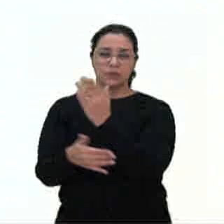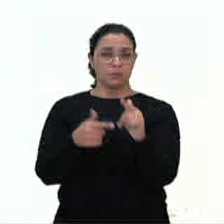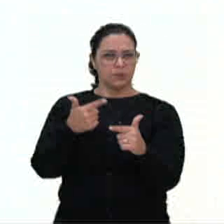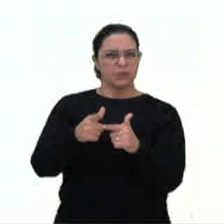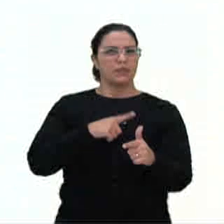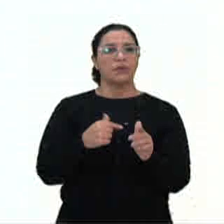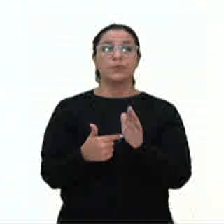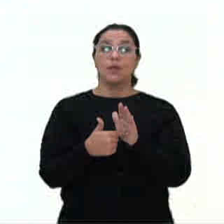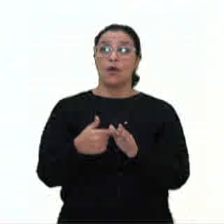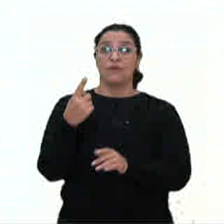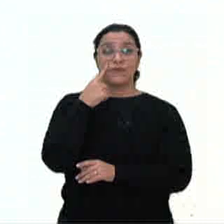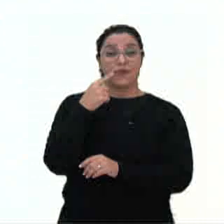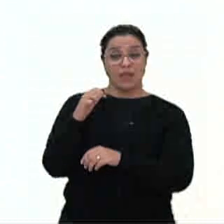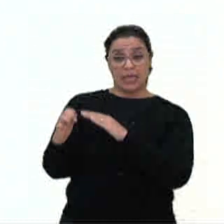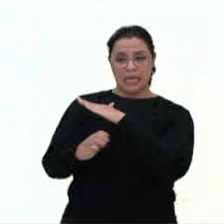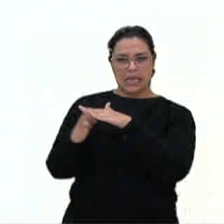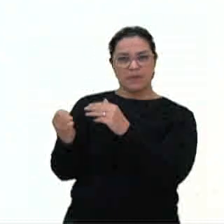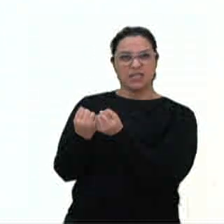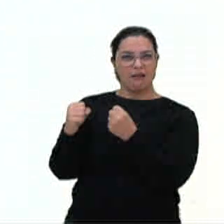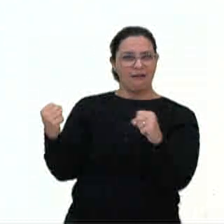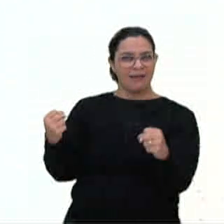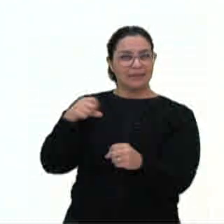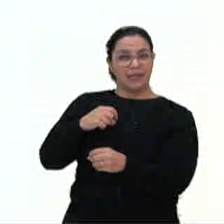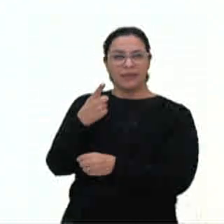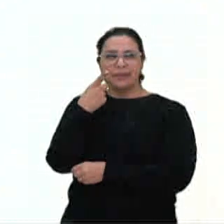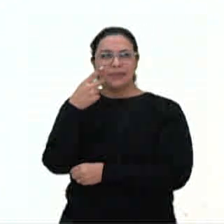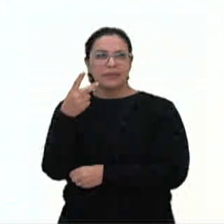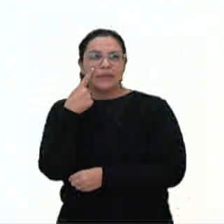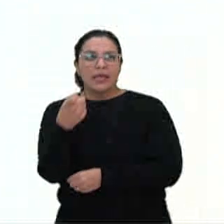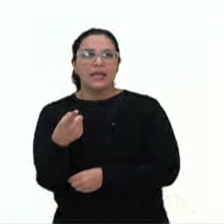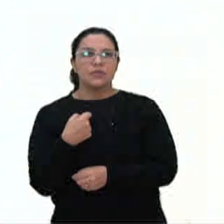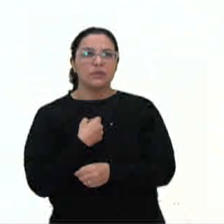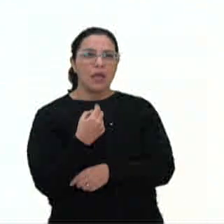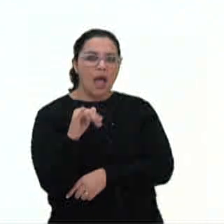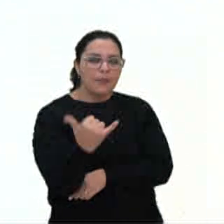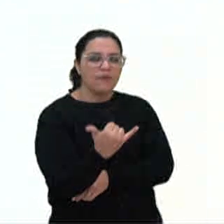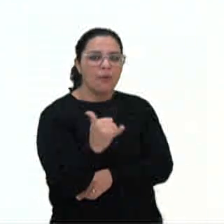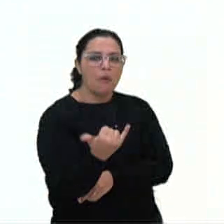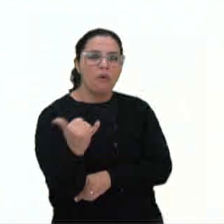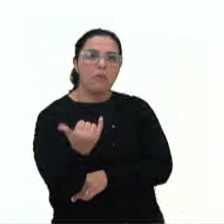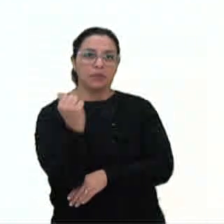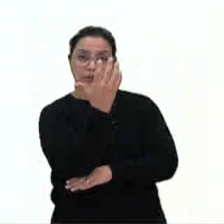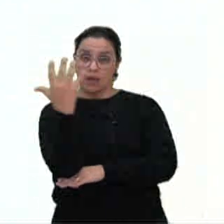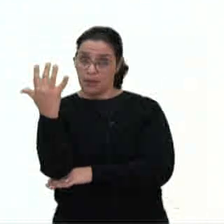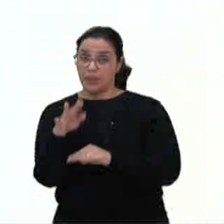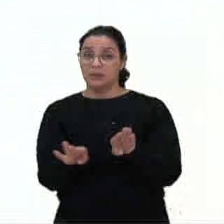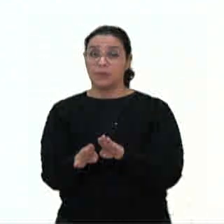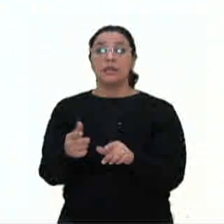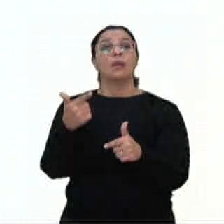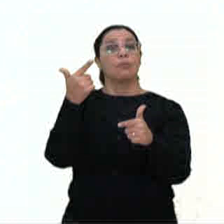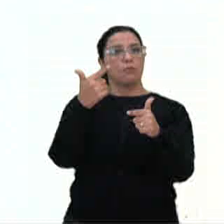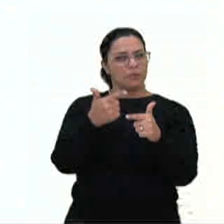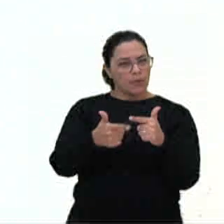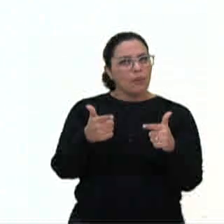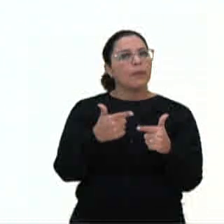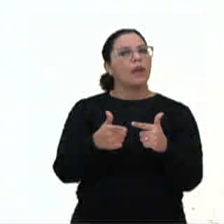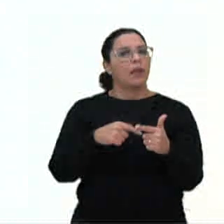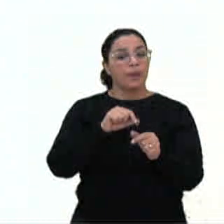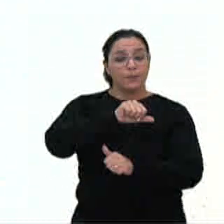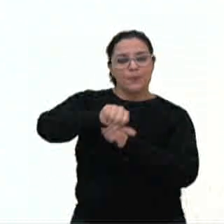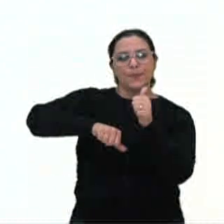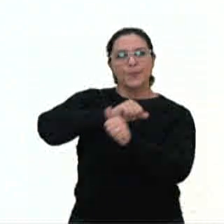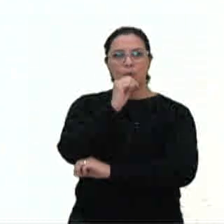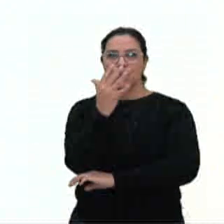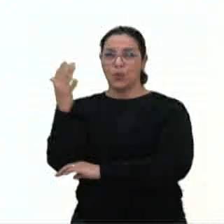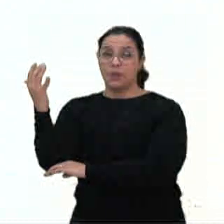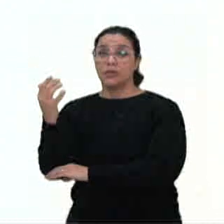A presença das multinacionais, que têm interesse na exploração dos recursos naturais, que provocam mudanças no meio natural